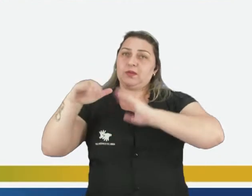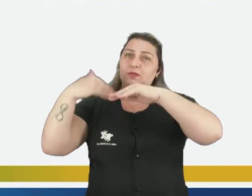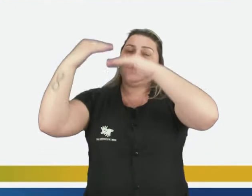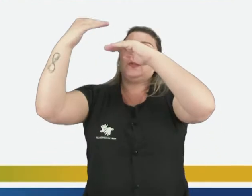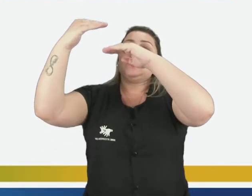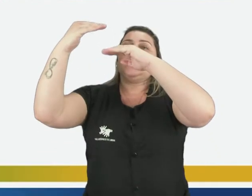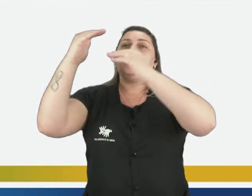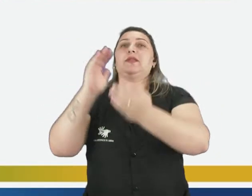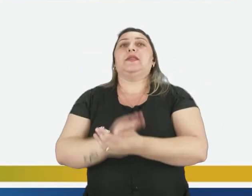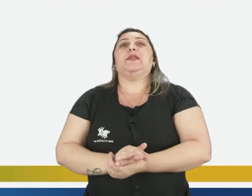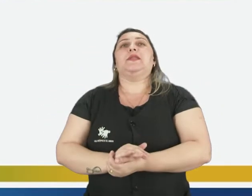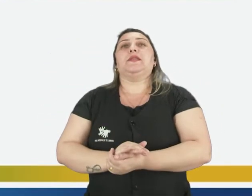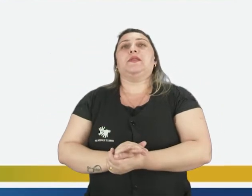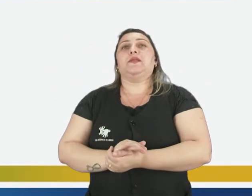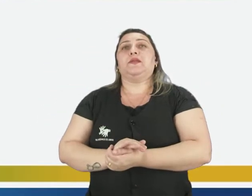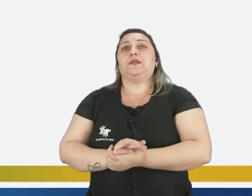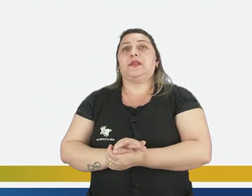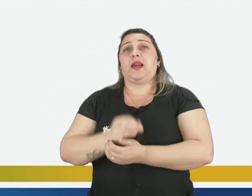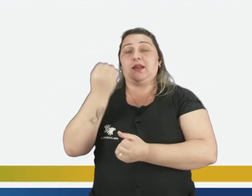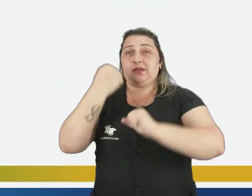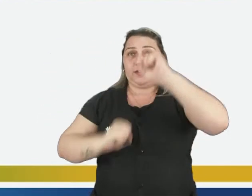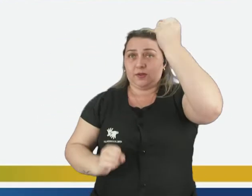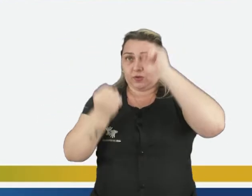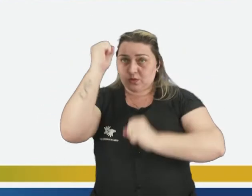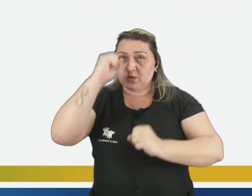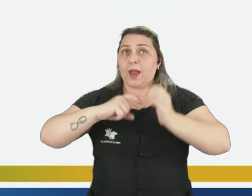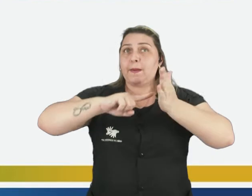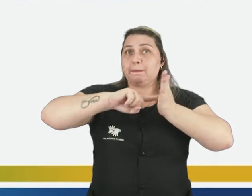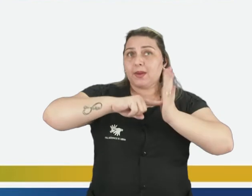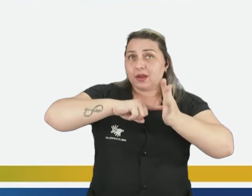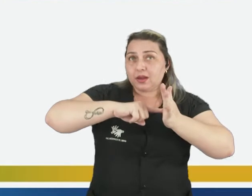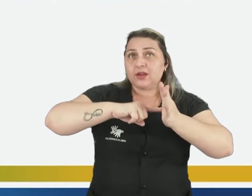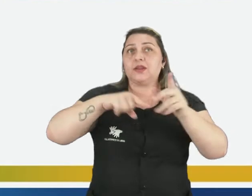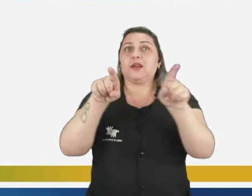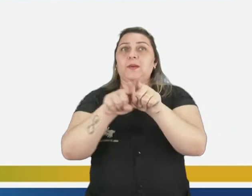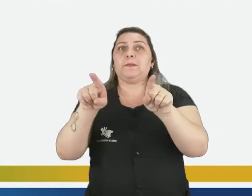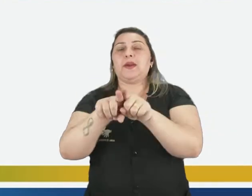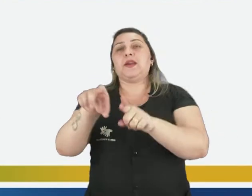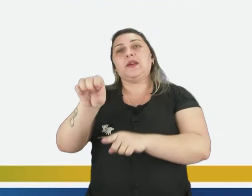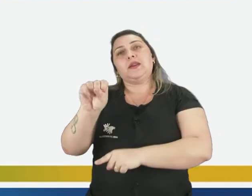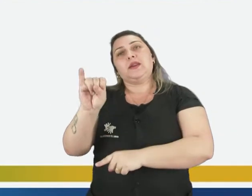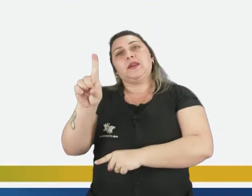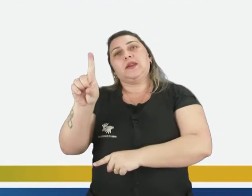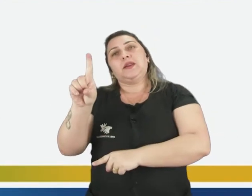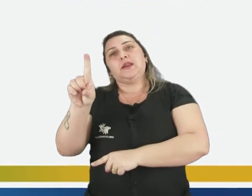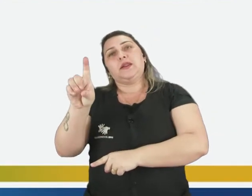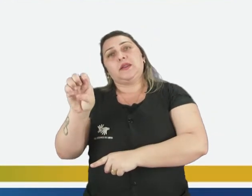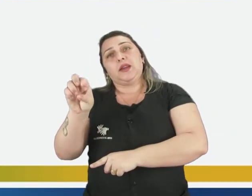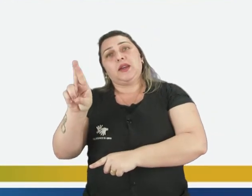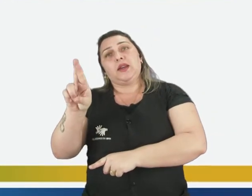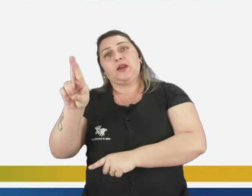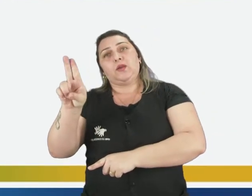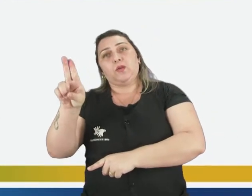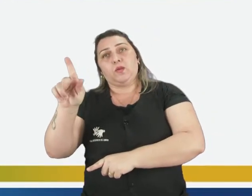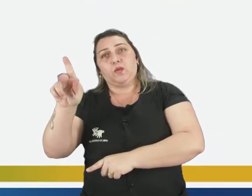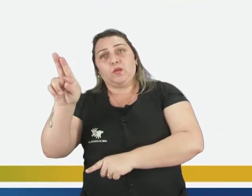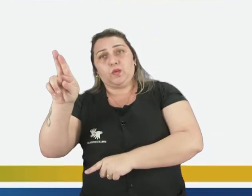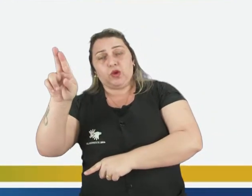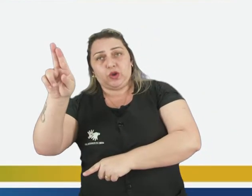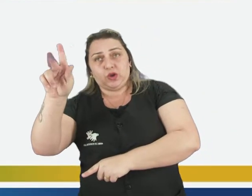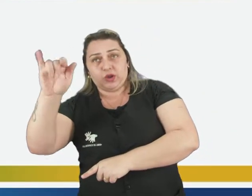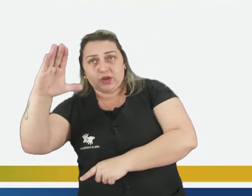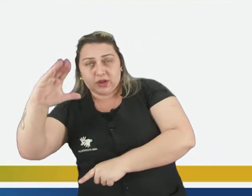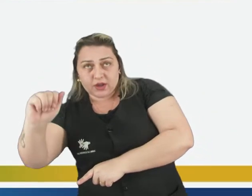frente foi acentuar o desenvolvimento da indústria mecânica e siderúrgica. Mas, por outro lado, o segundo